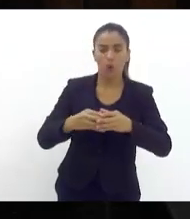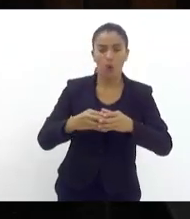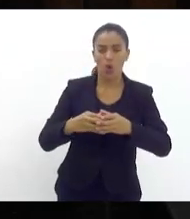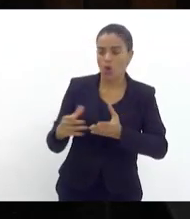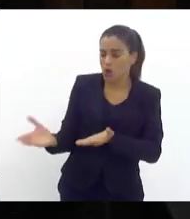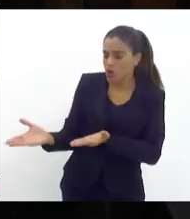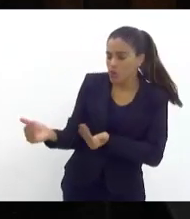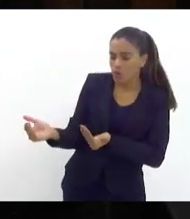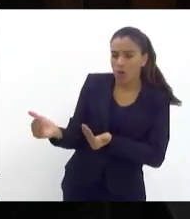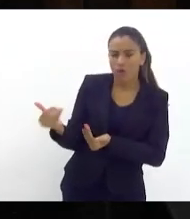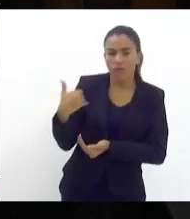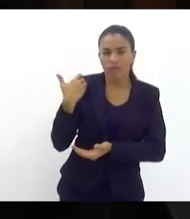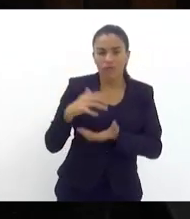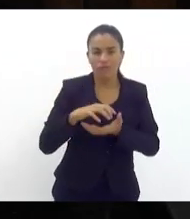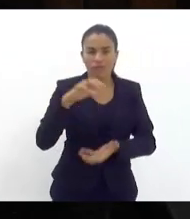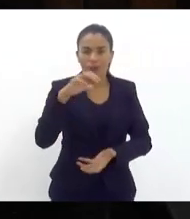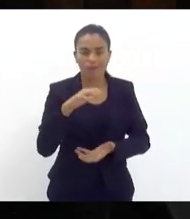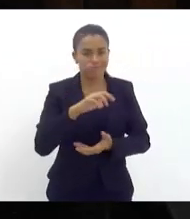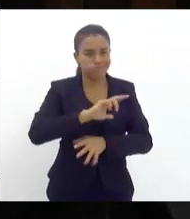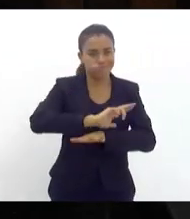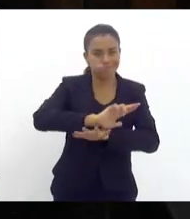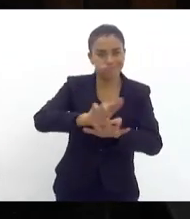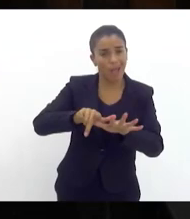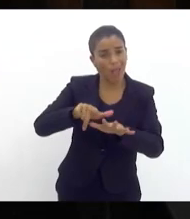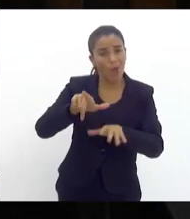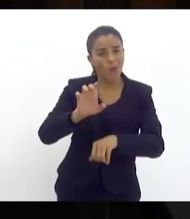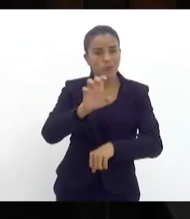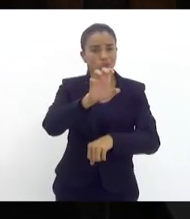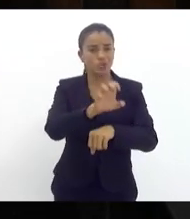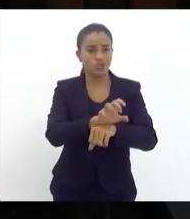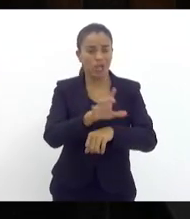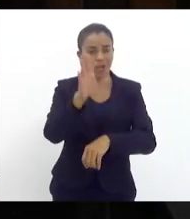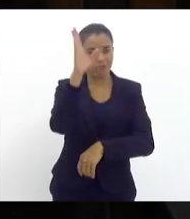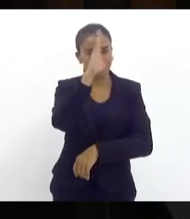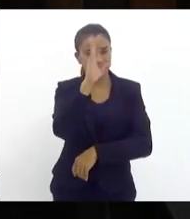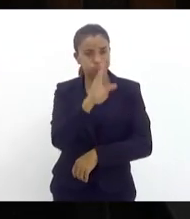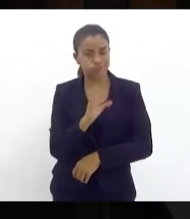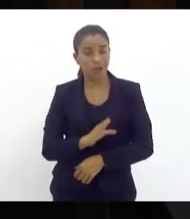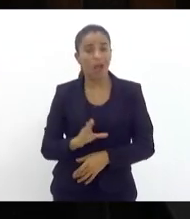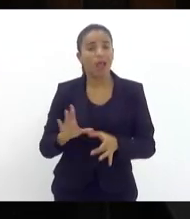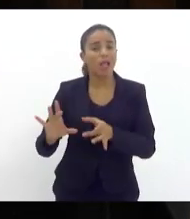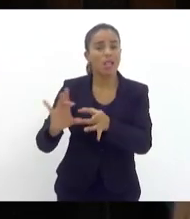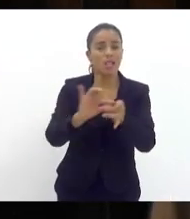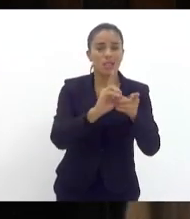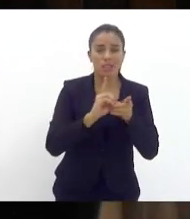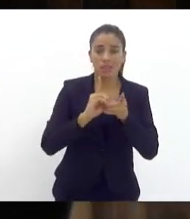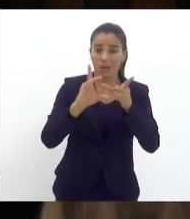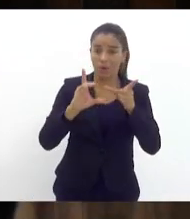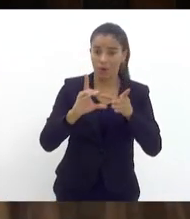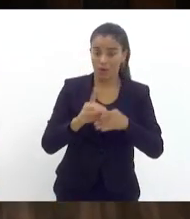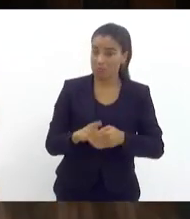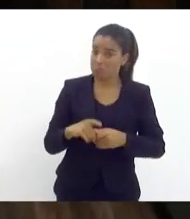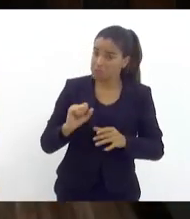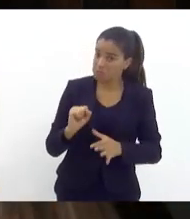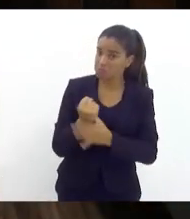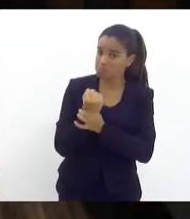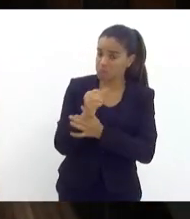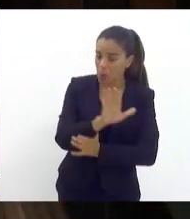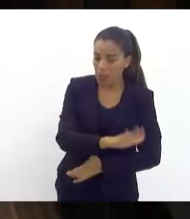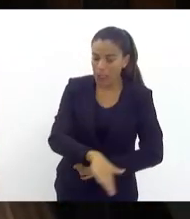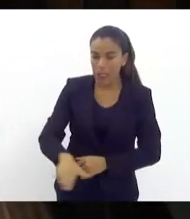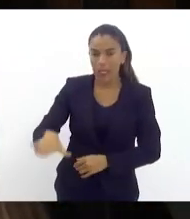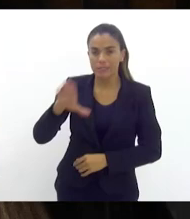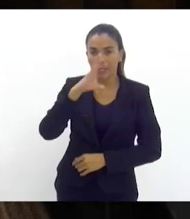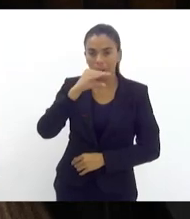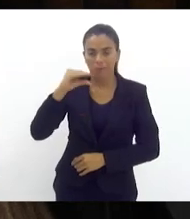constituímos esse estado democrático nós precisamos garantir as crianças uma infância um